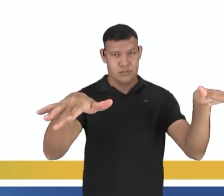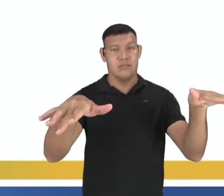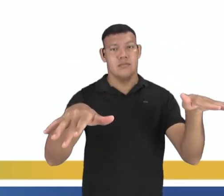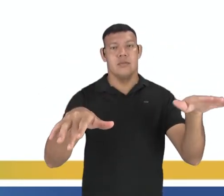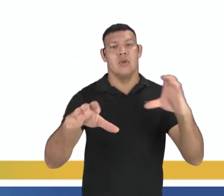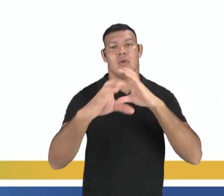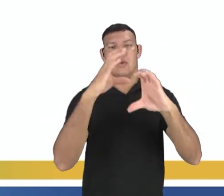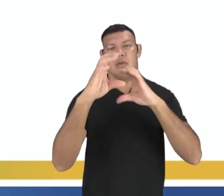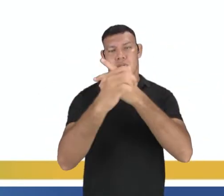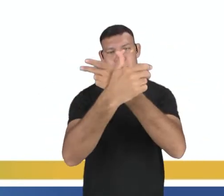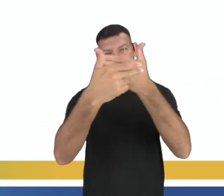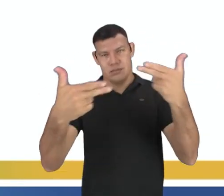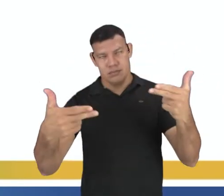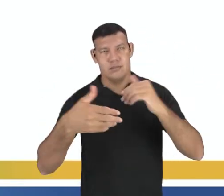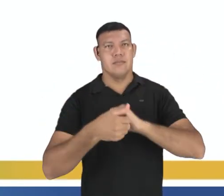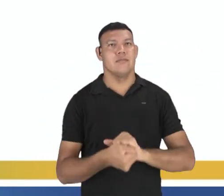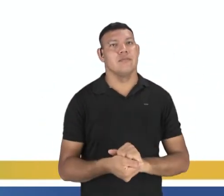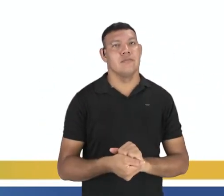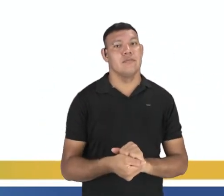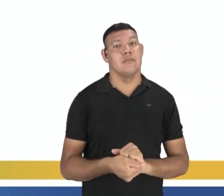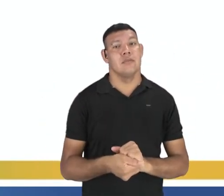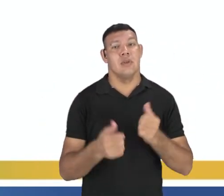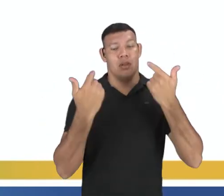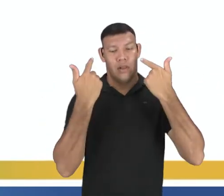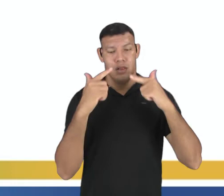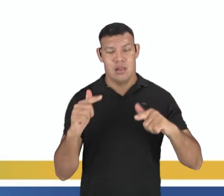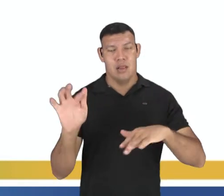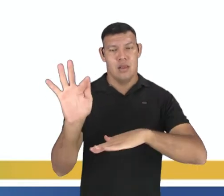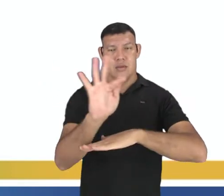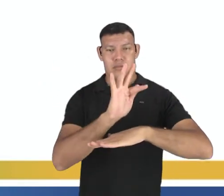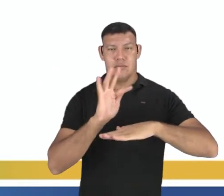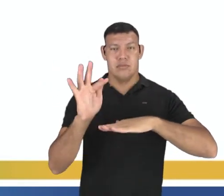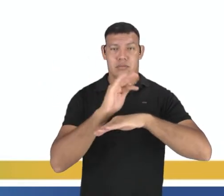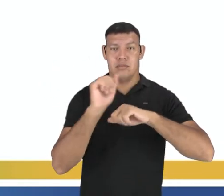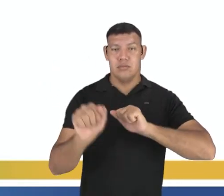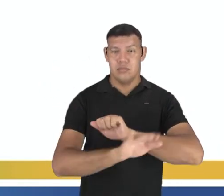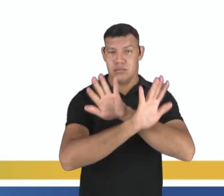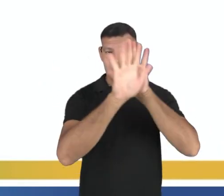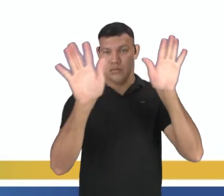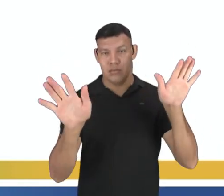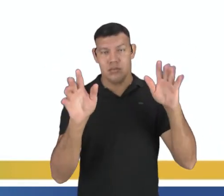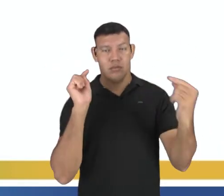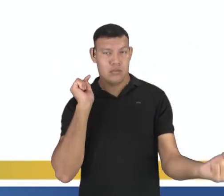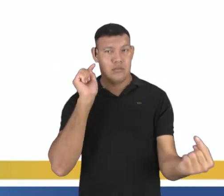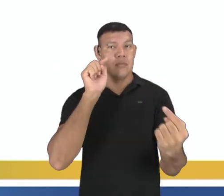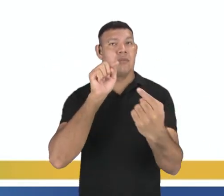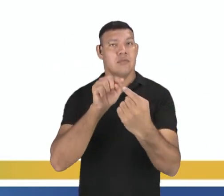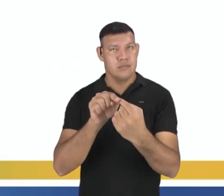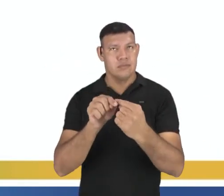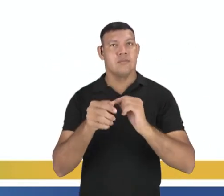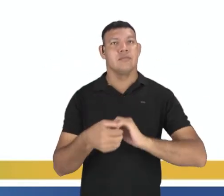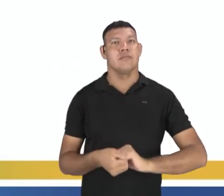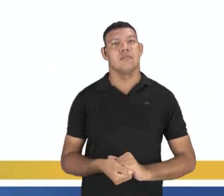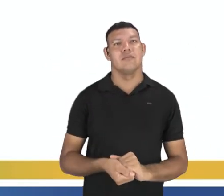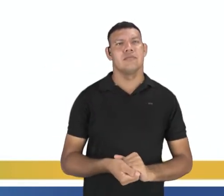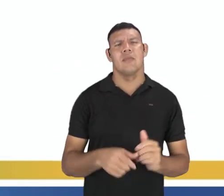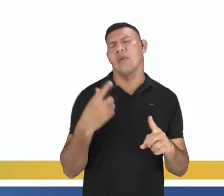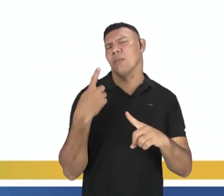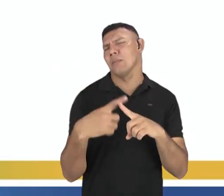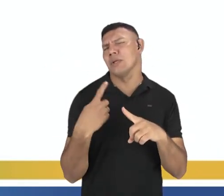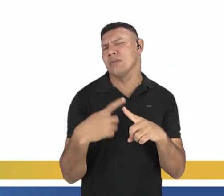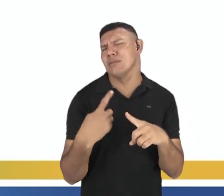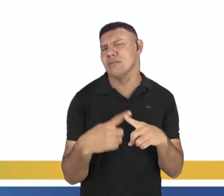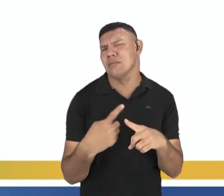comunicação, têm uma linguagem formal, clara e objetiva. Pessoal, aí vocês devem perguntar, mas por